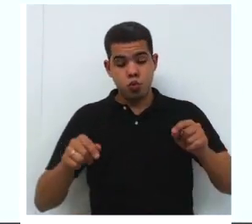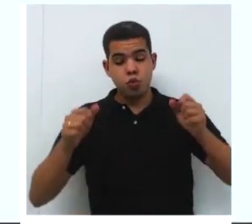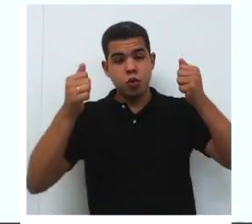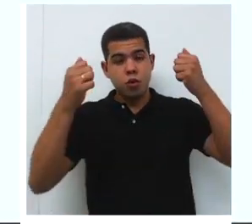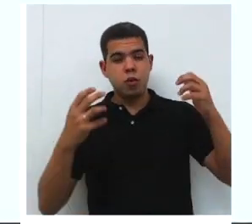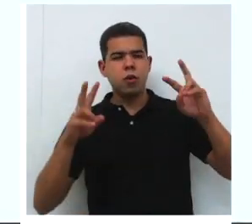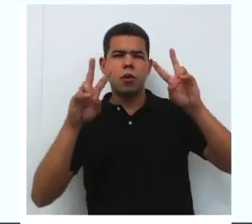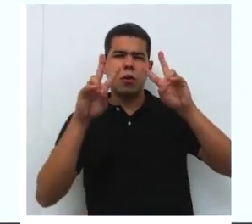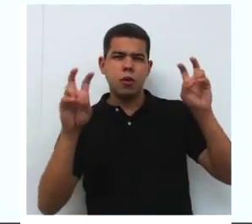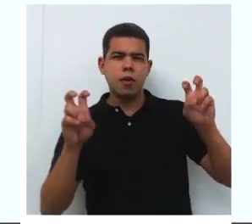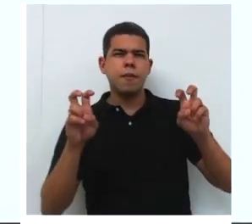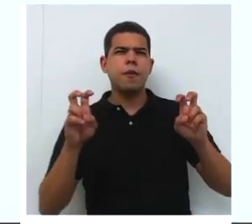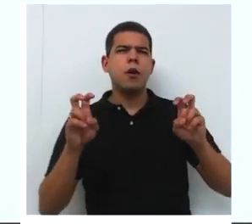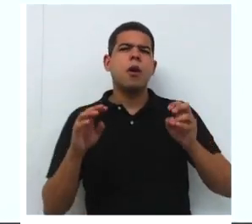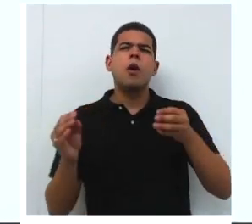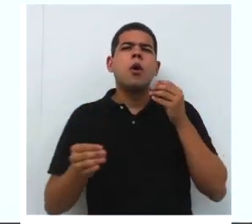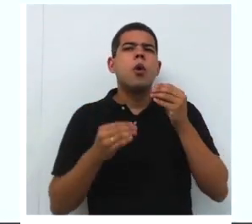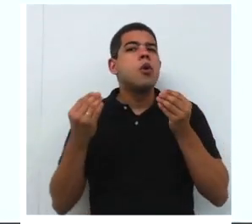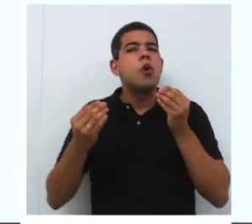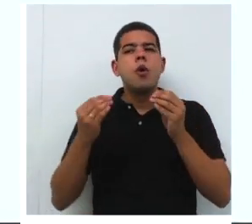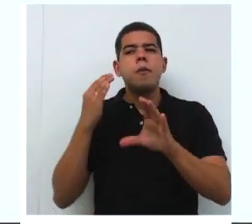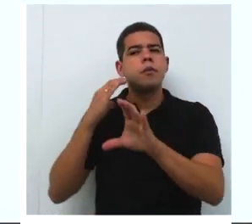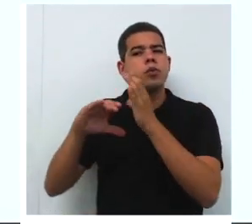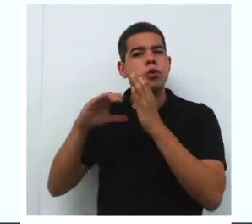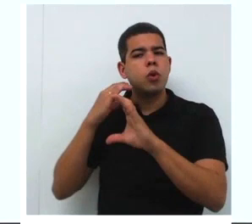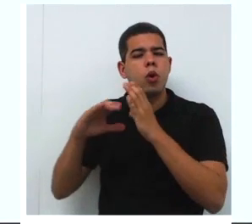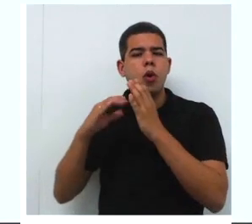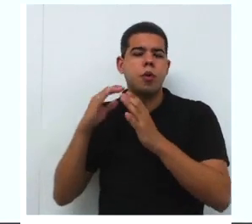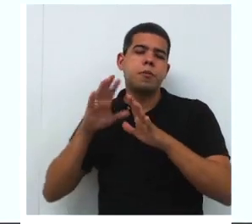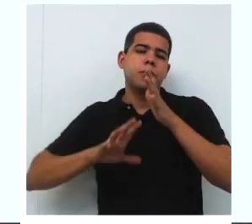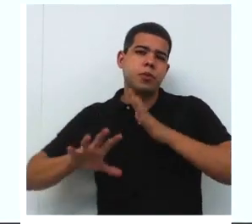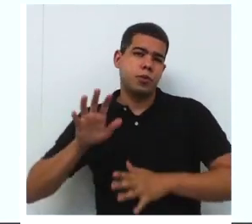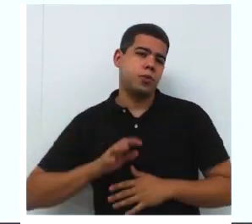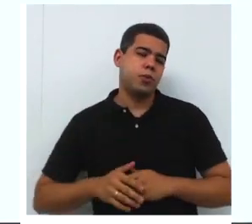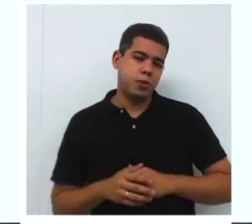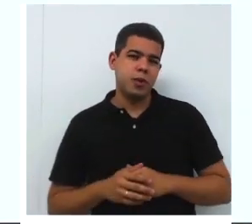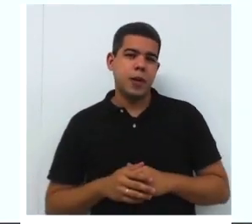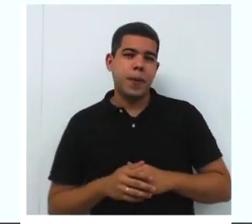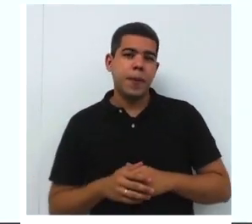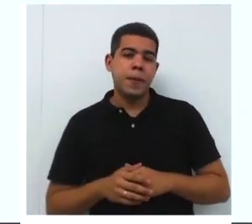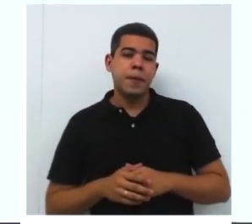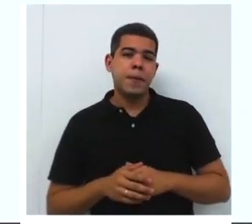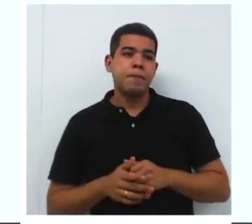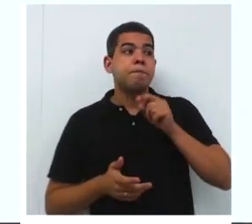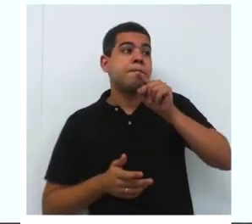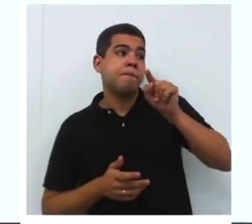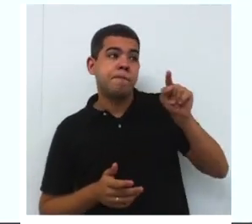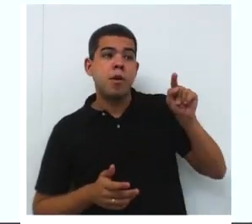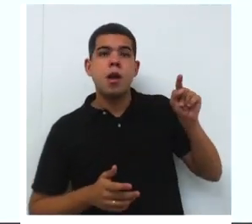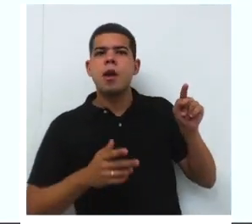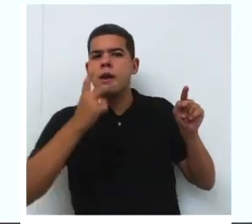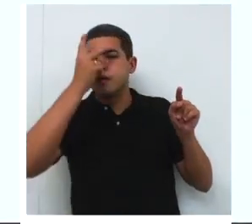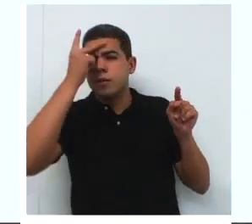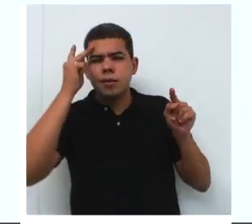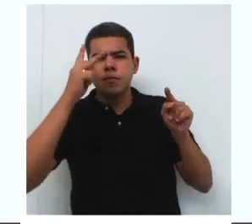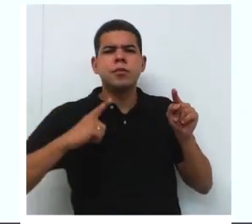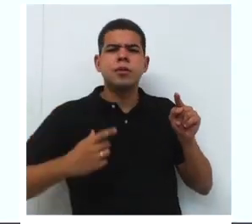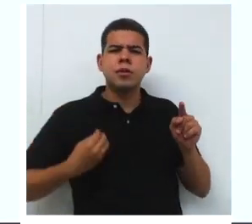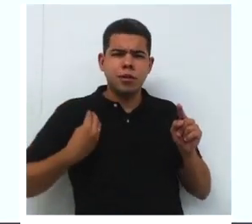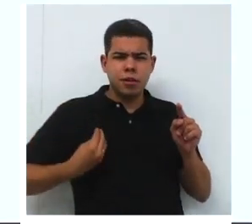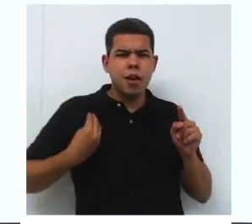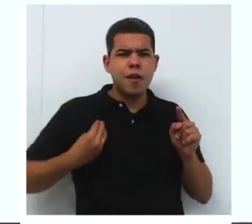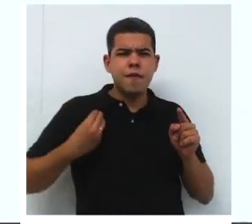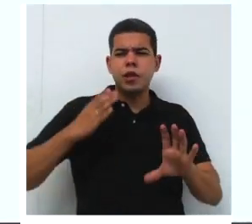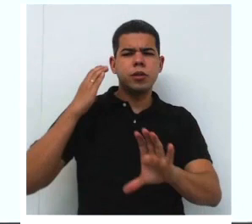nós temos que ter esse cuidado com a comunicação, porque o ser humano, como eu já disse, ele não vive sem o quê?